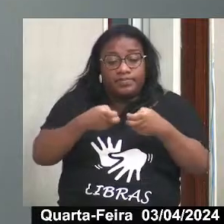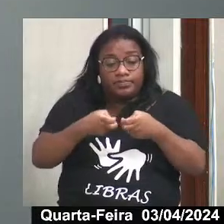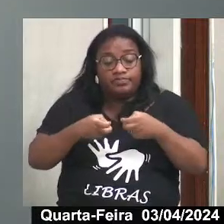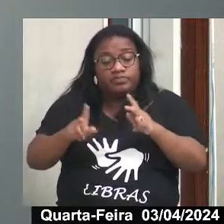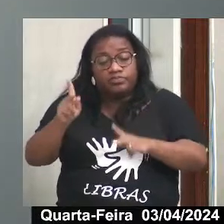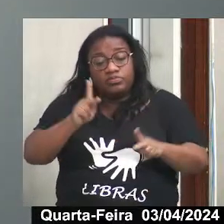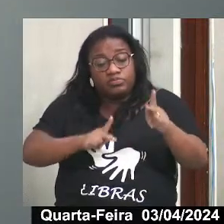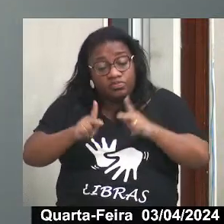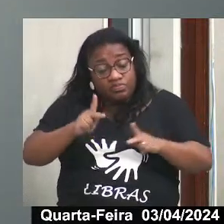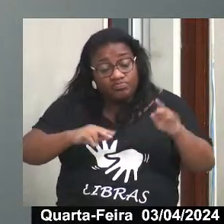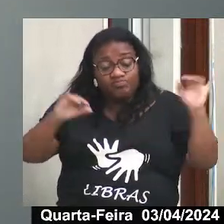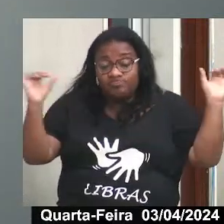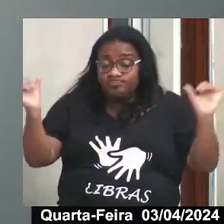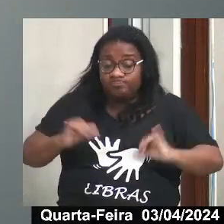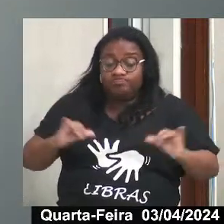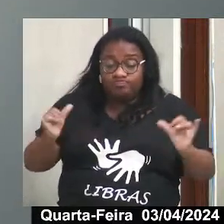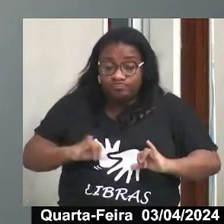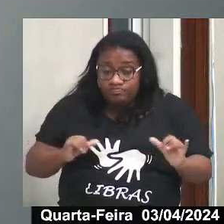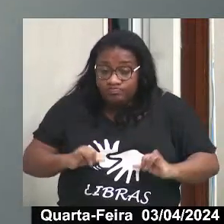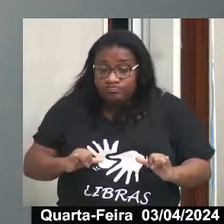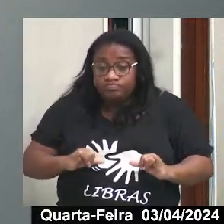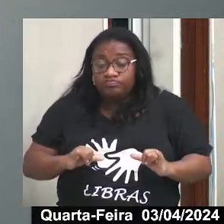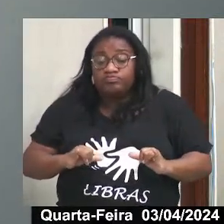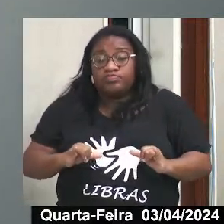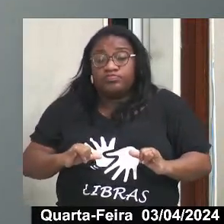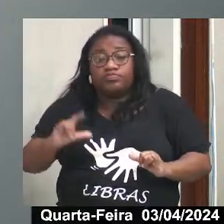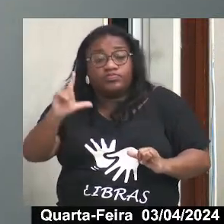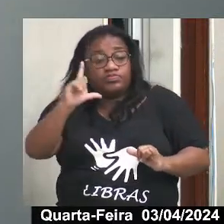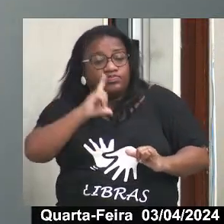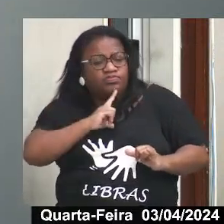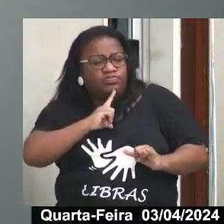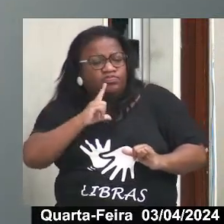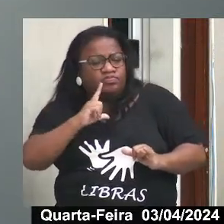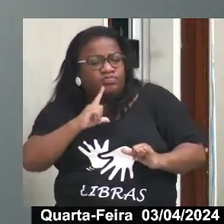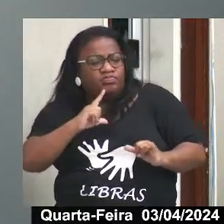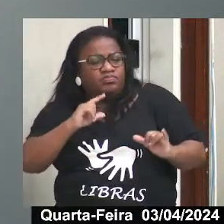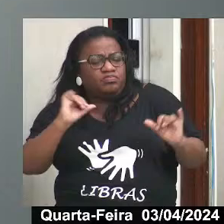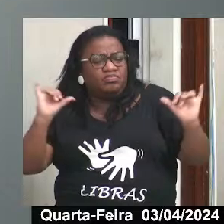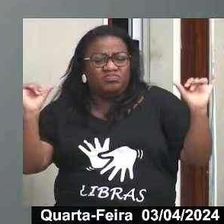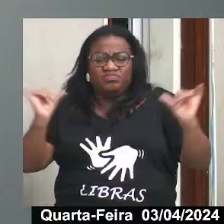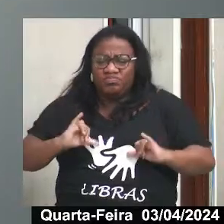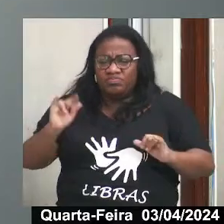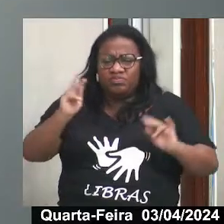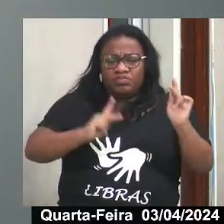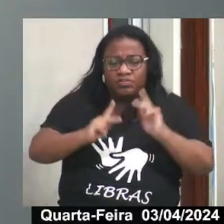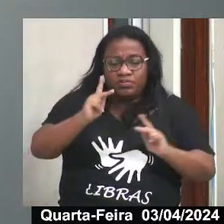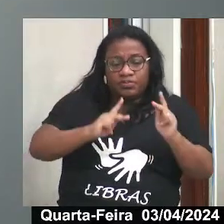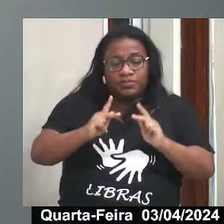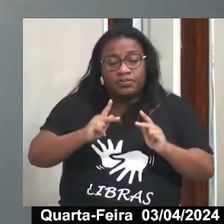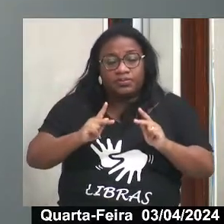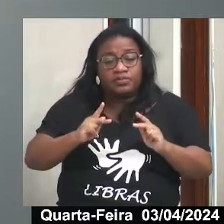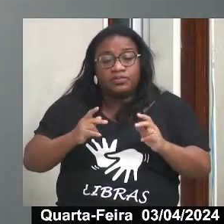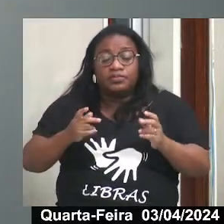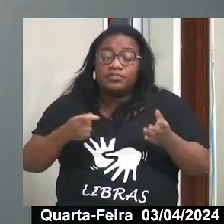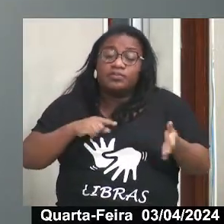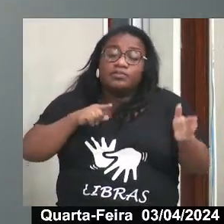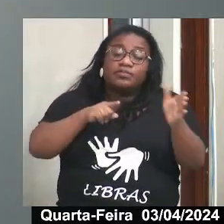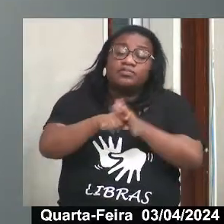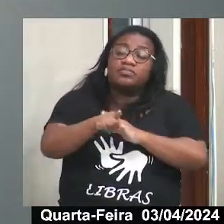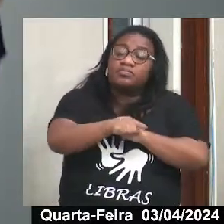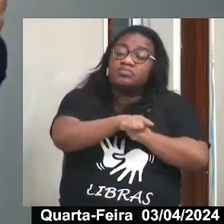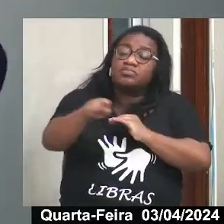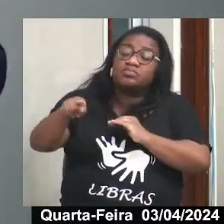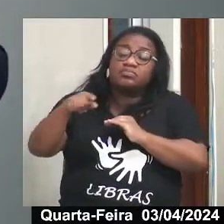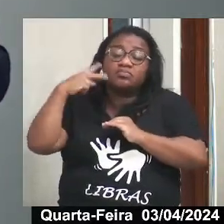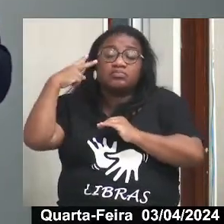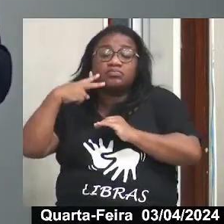Então, ao povo, não houve benefício, houve apenas prejuízo. E a pergunta que eu faço